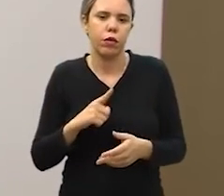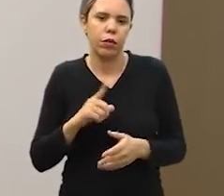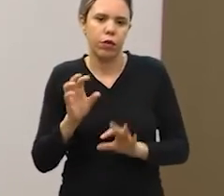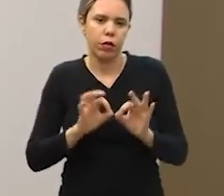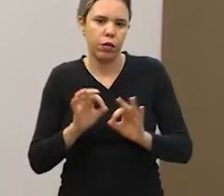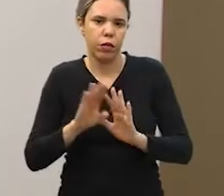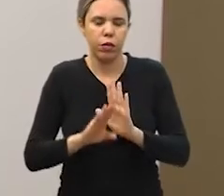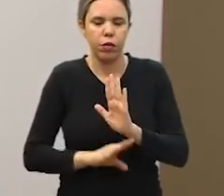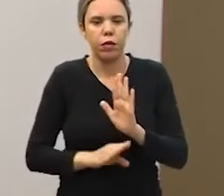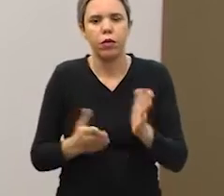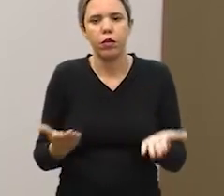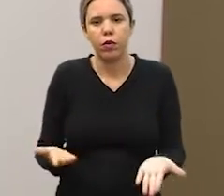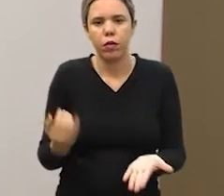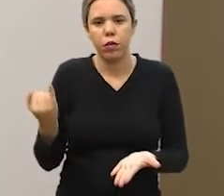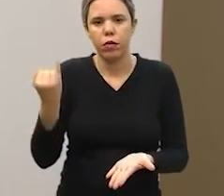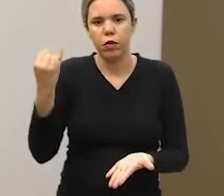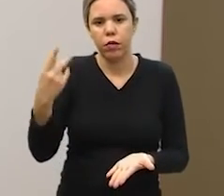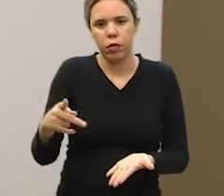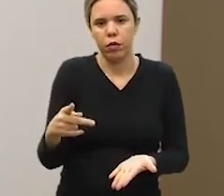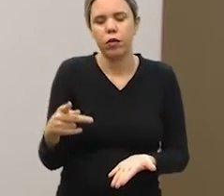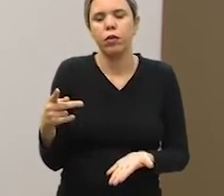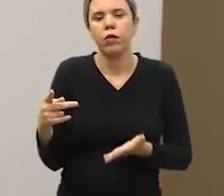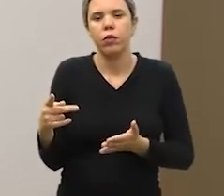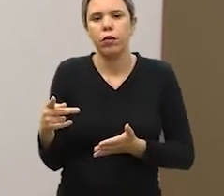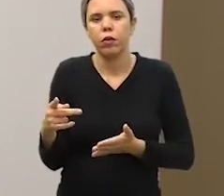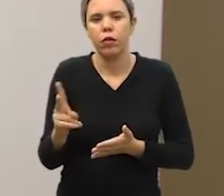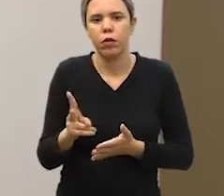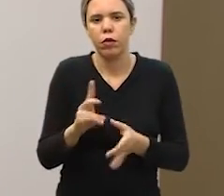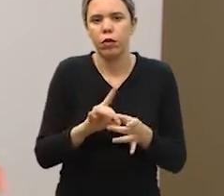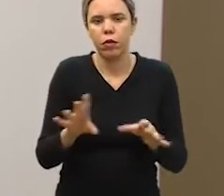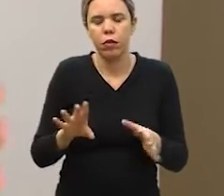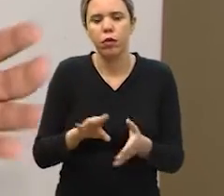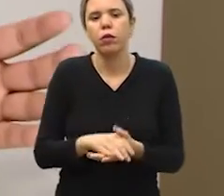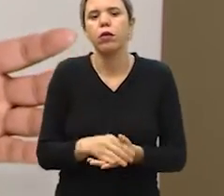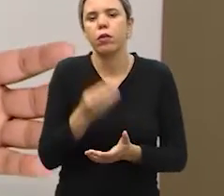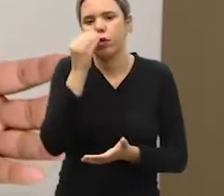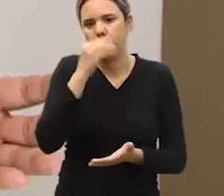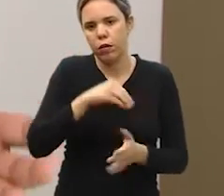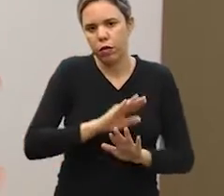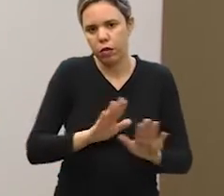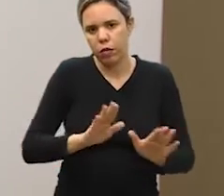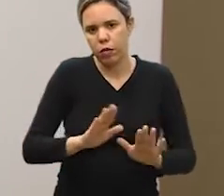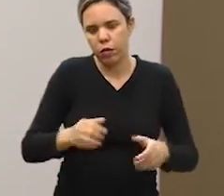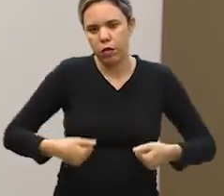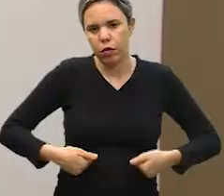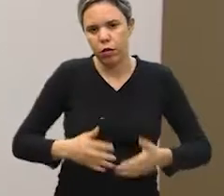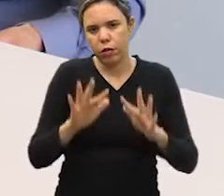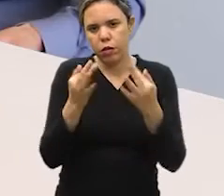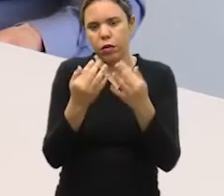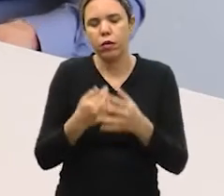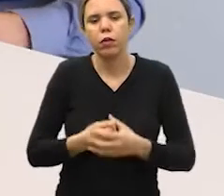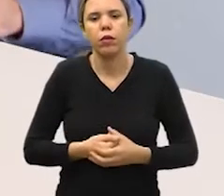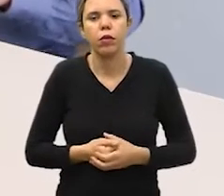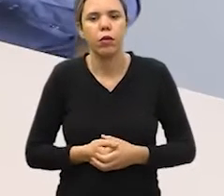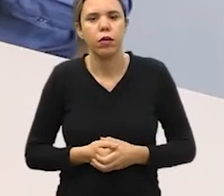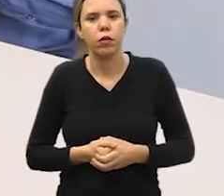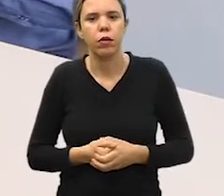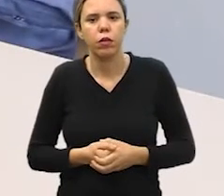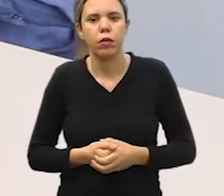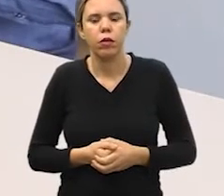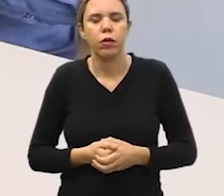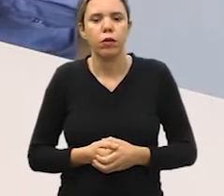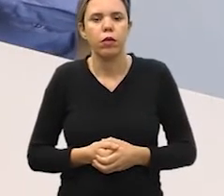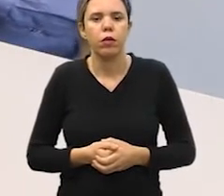de planejar aquilo que é importante para você, sem deixar de lado os gastos familiares. Aí